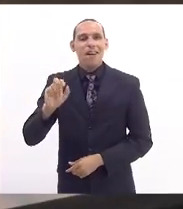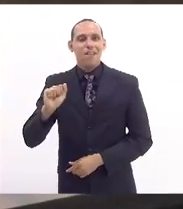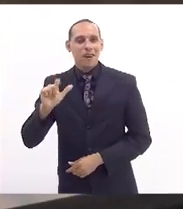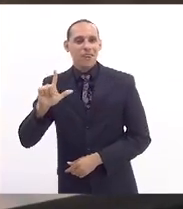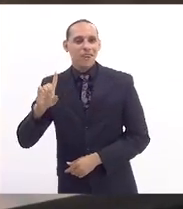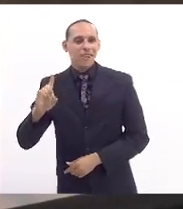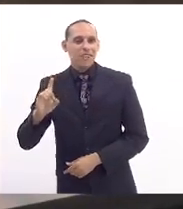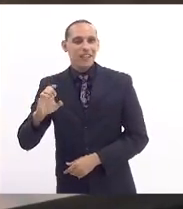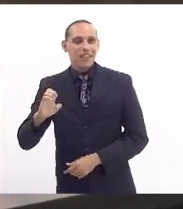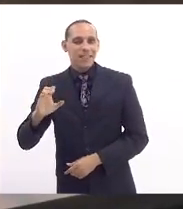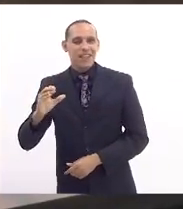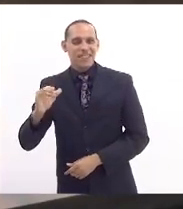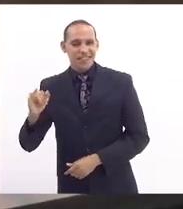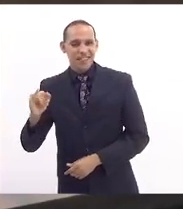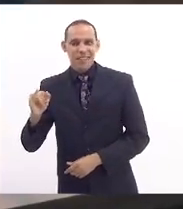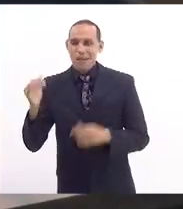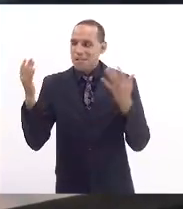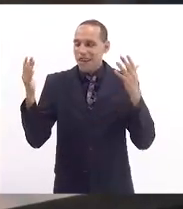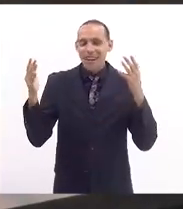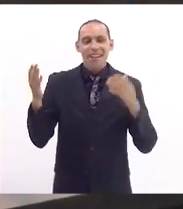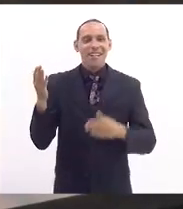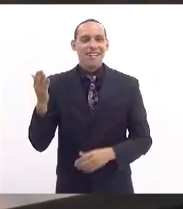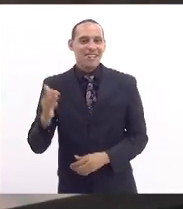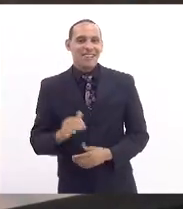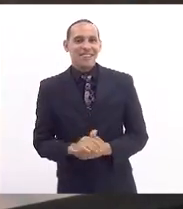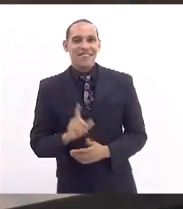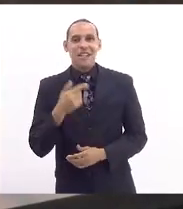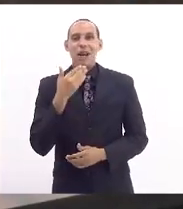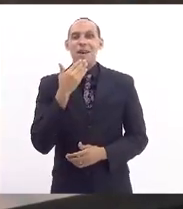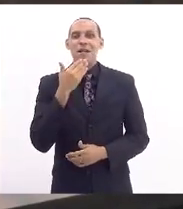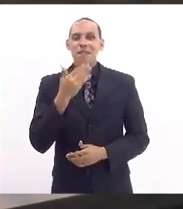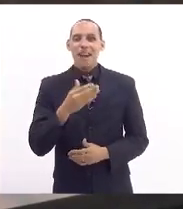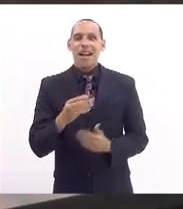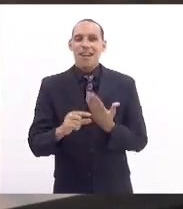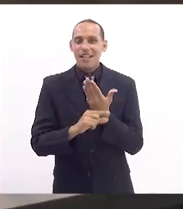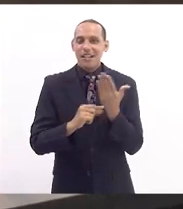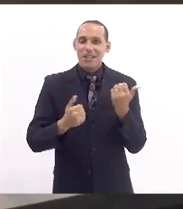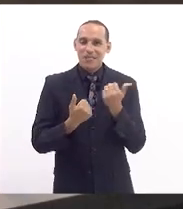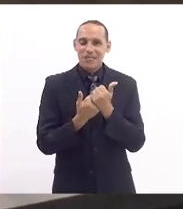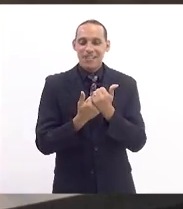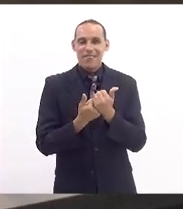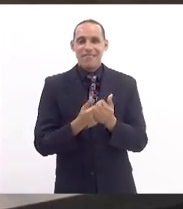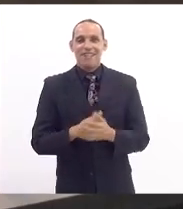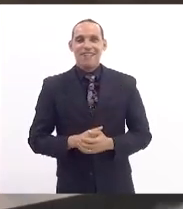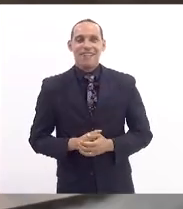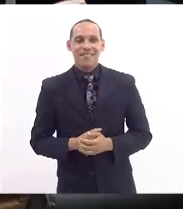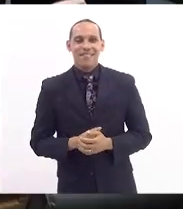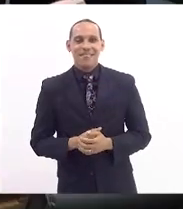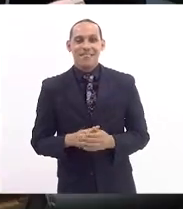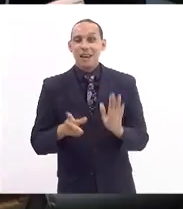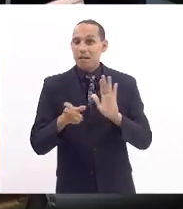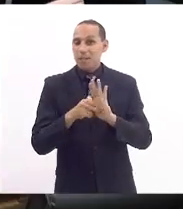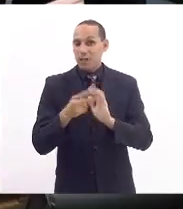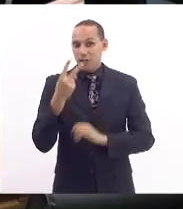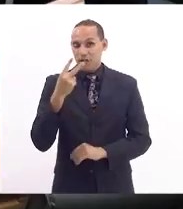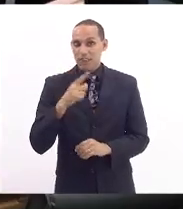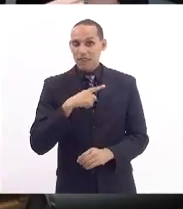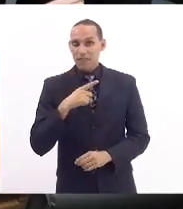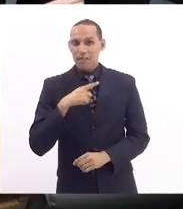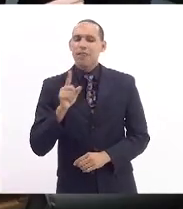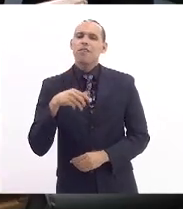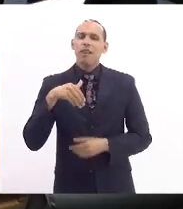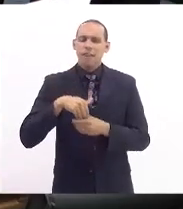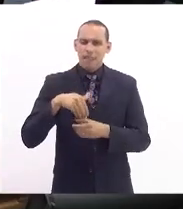Parabéns Valdecir vamos pedir todo mundo para ser com outro e aí Felipe tem duas emendas